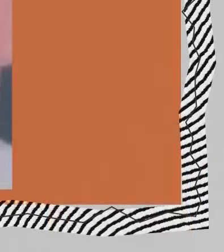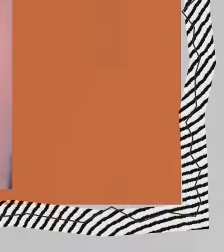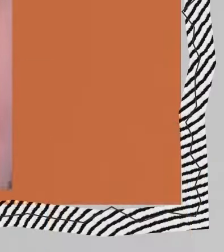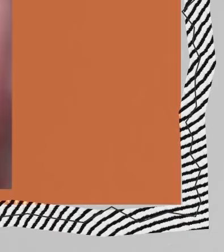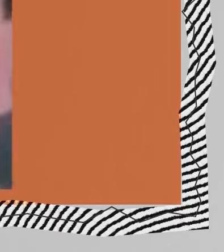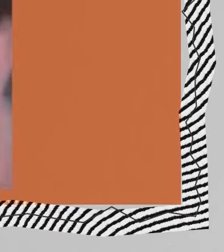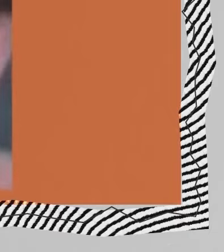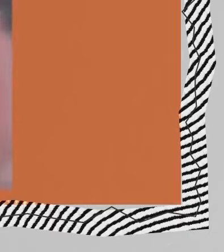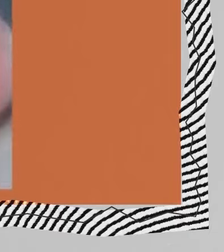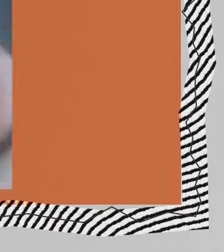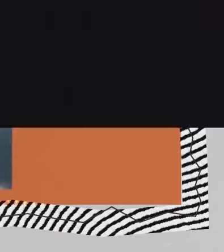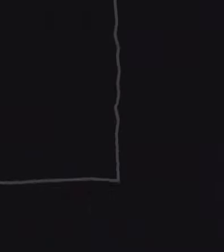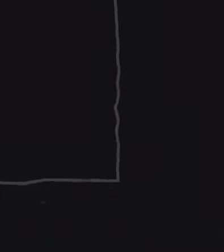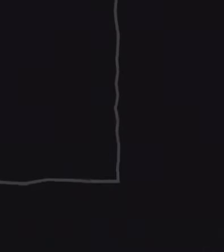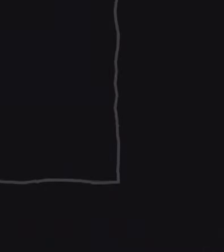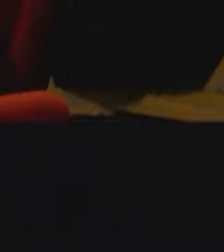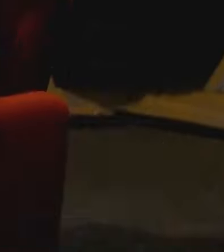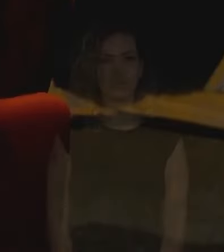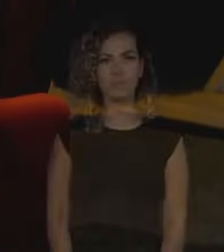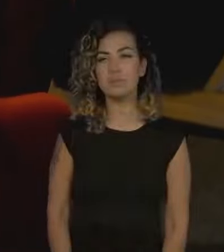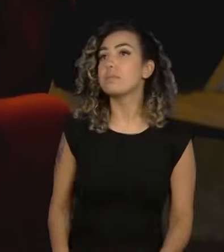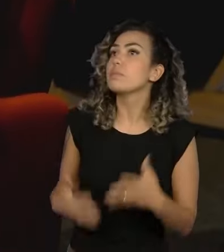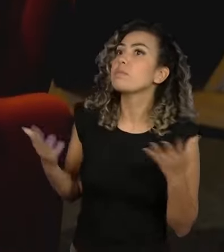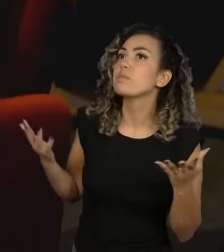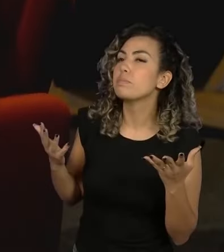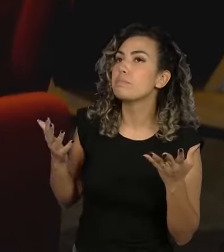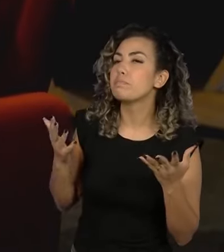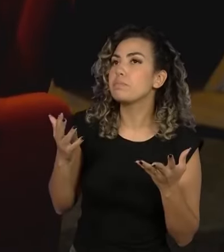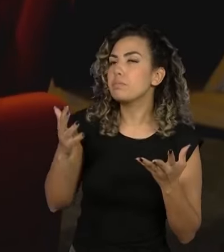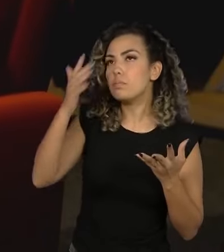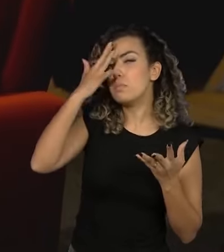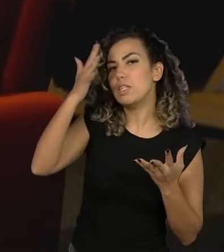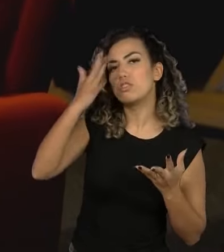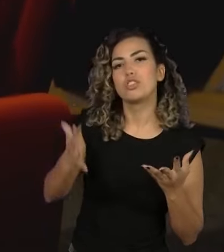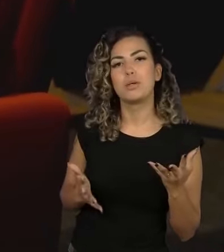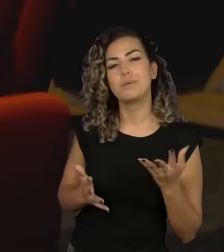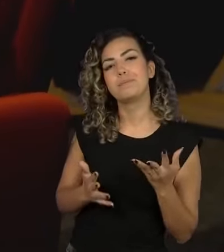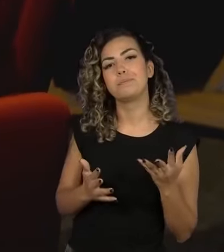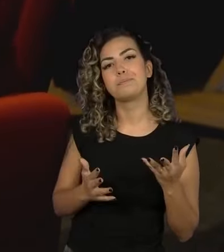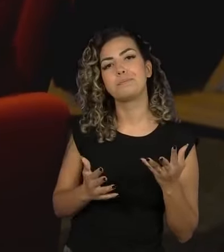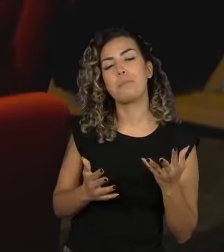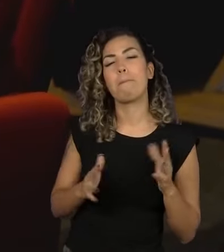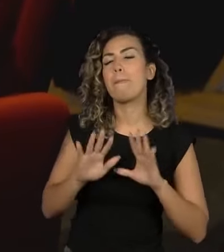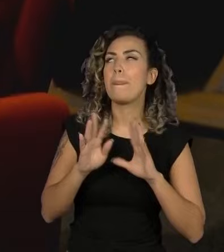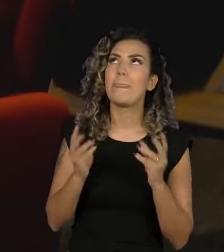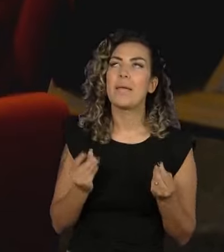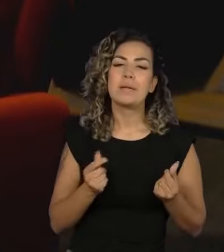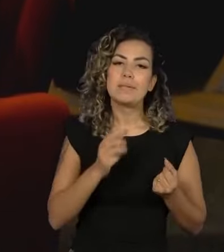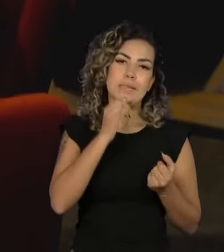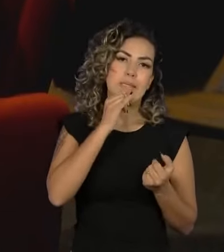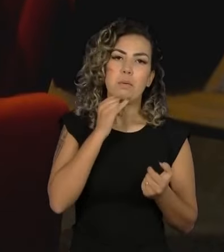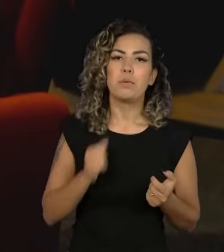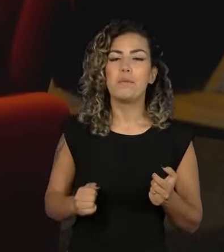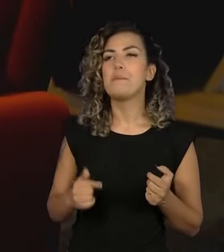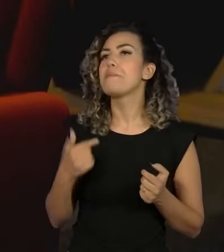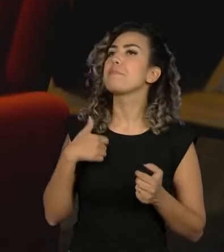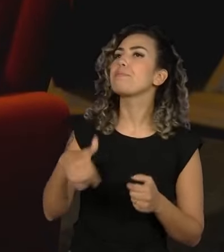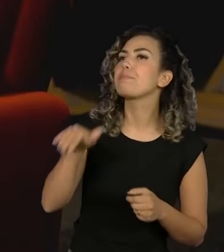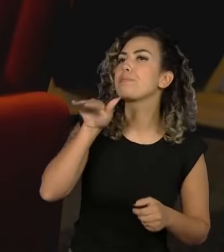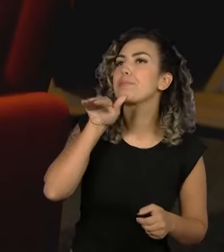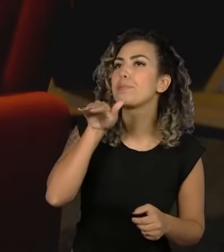tenho você não tem Imagina eu chego para você tá e digo eh